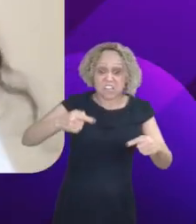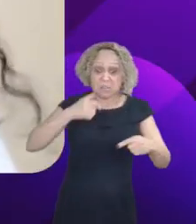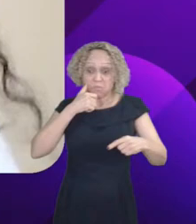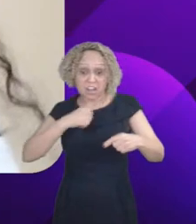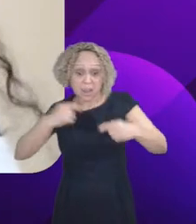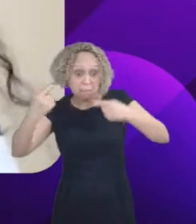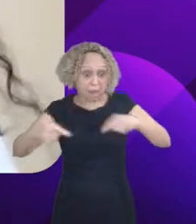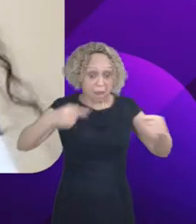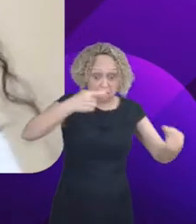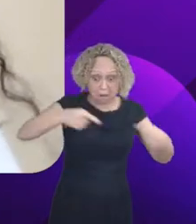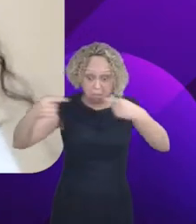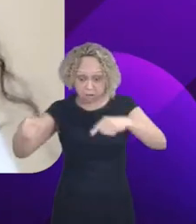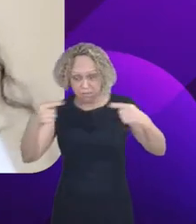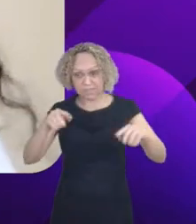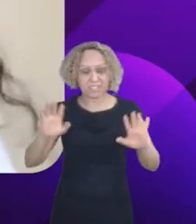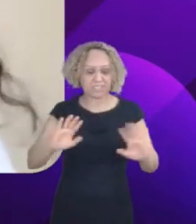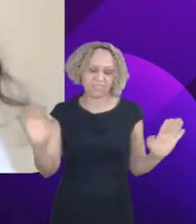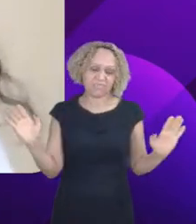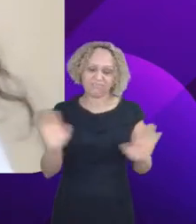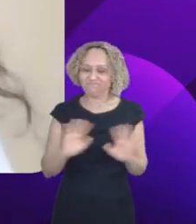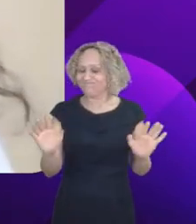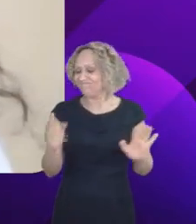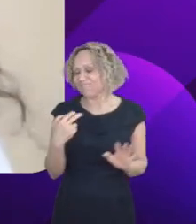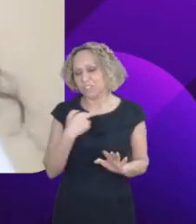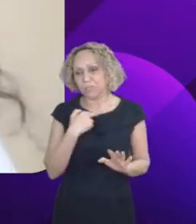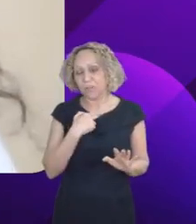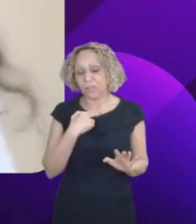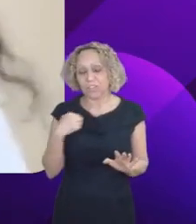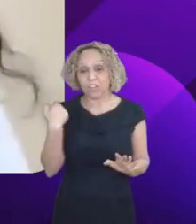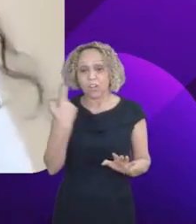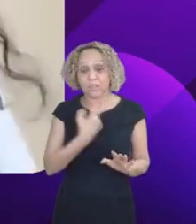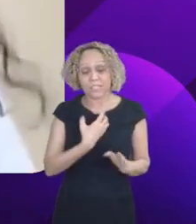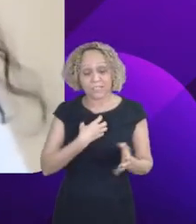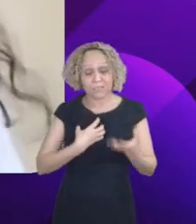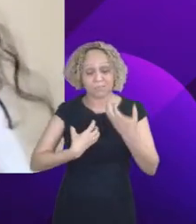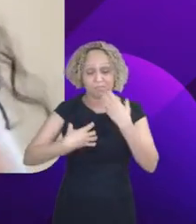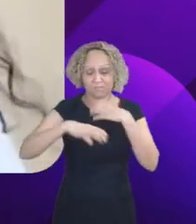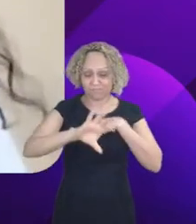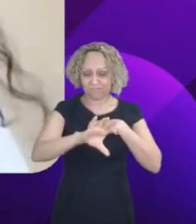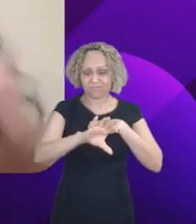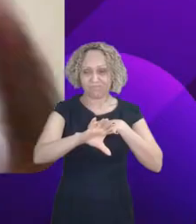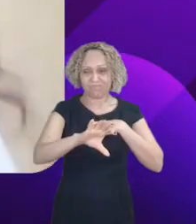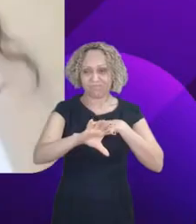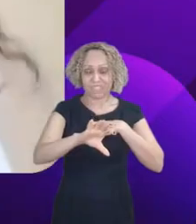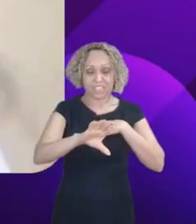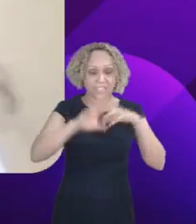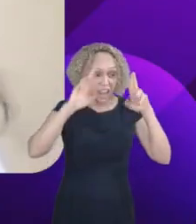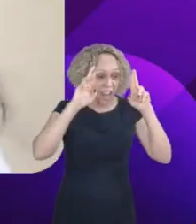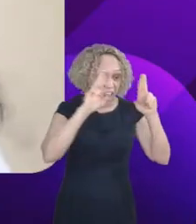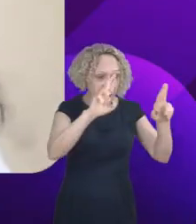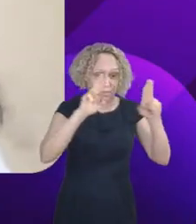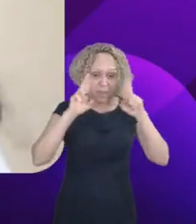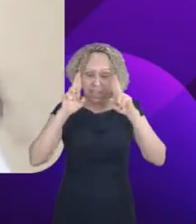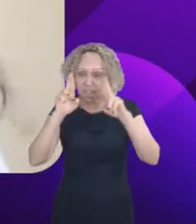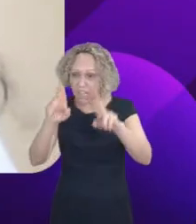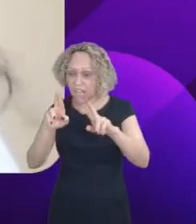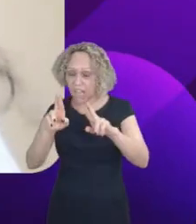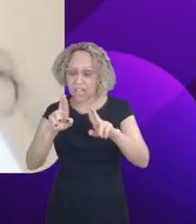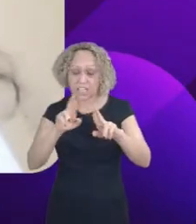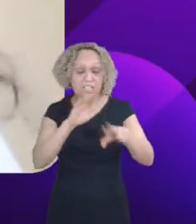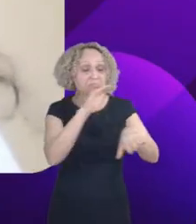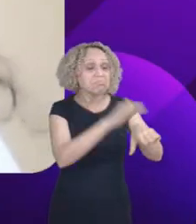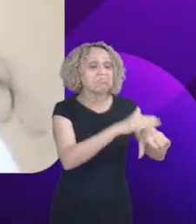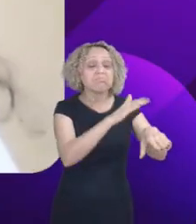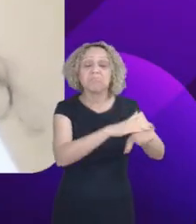A união entre as mulheres é o que nos faz olhar para as mulheres com empatia, que faz respeitar as escolhas e preferências de cada uma das mulheres,